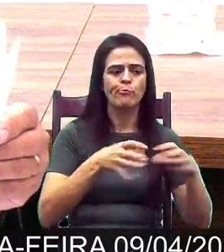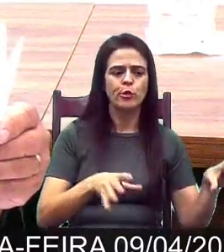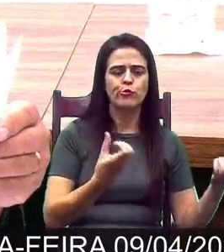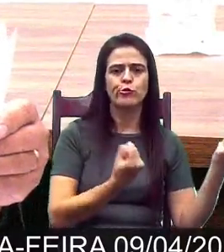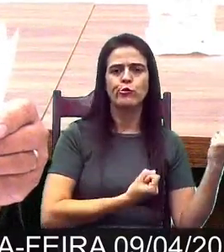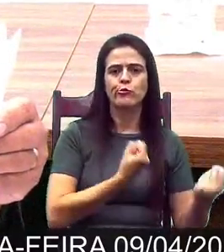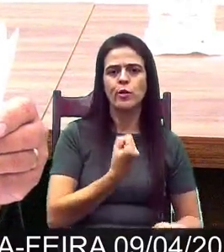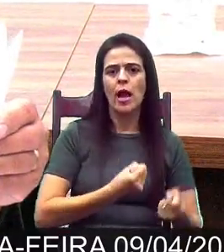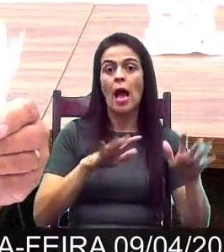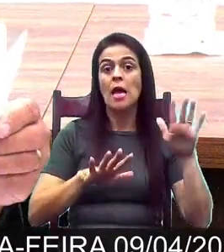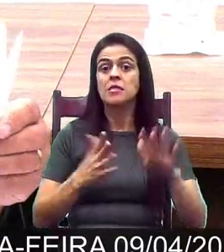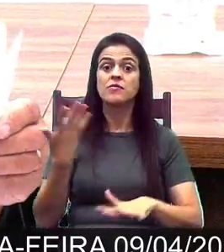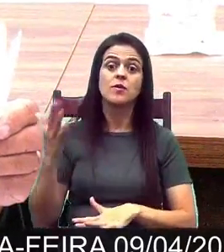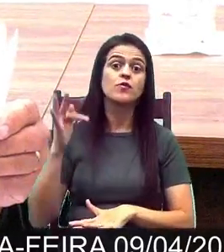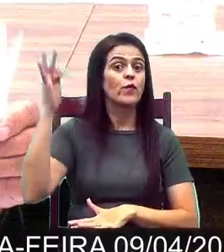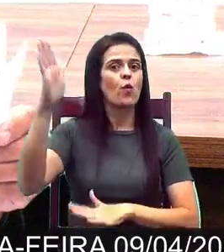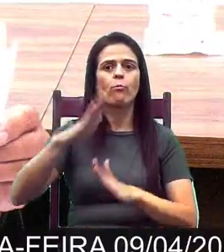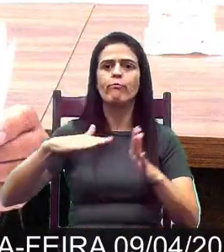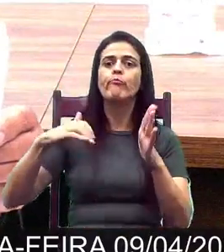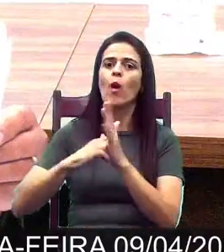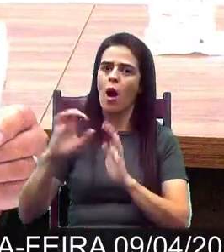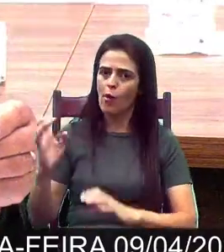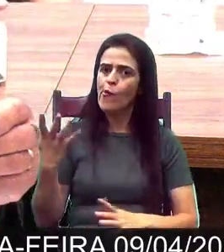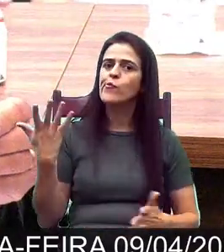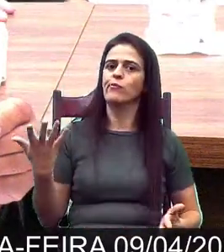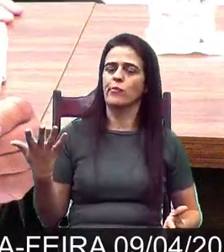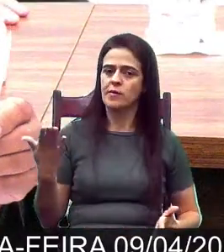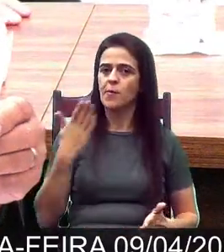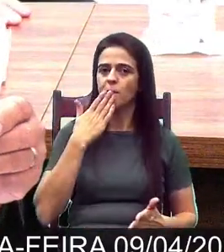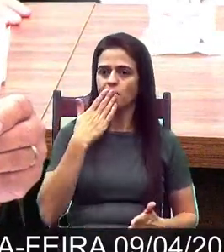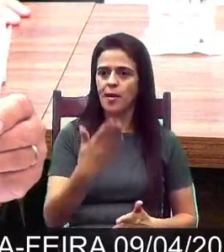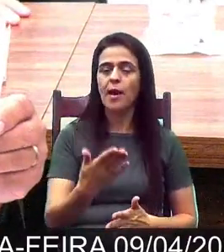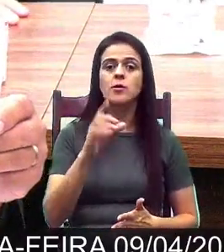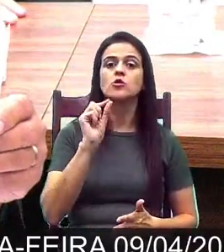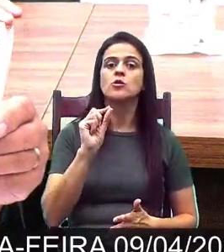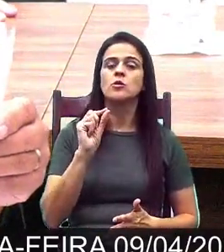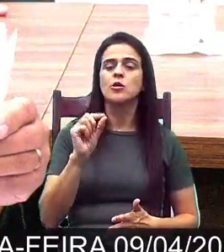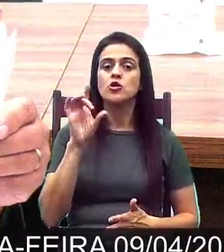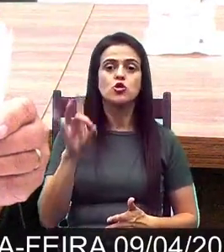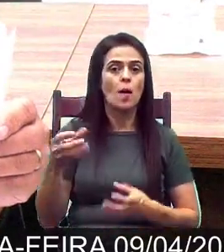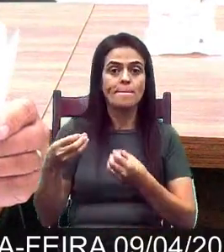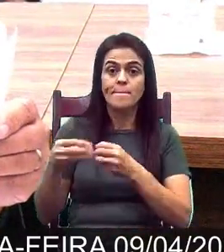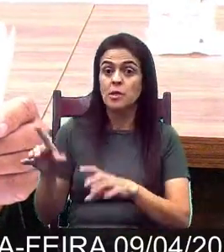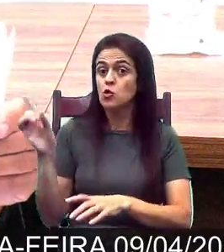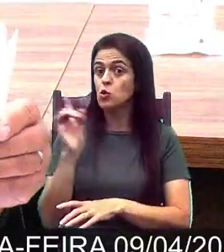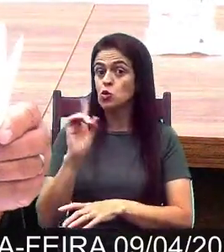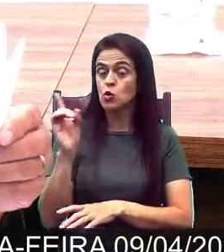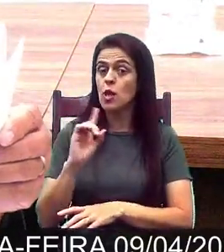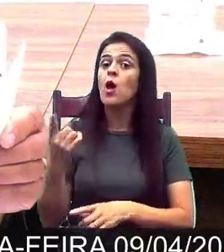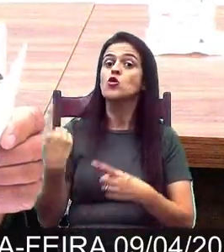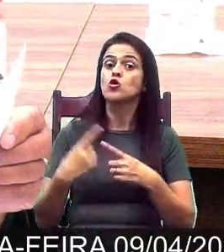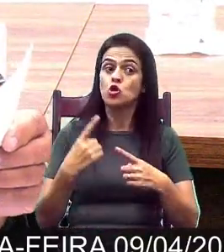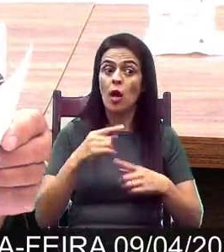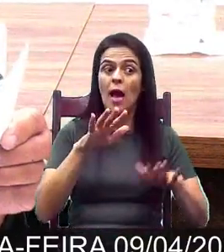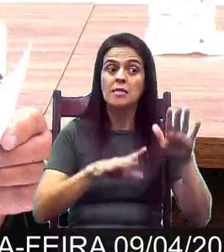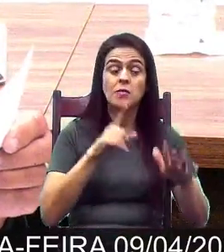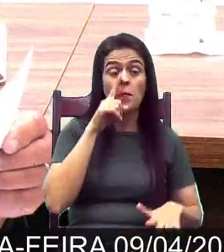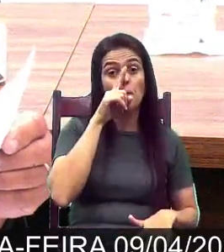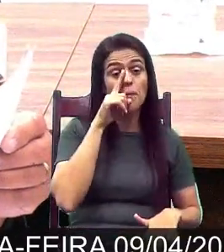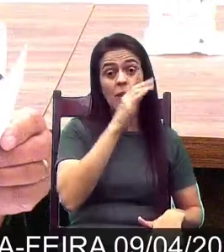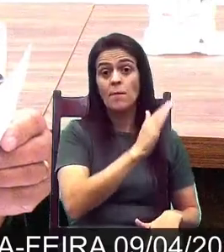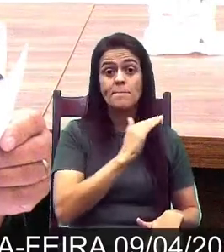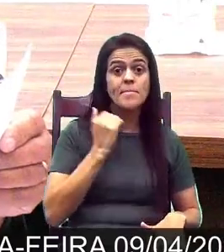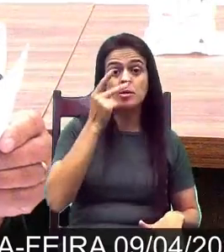veículos, podendo até mesmo causar acidentes. Portanto, não apenas prejuízos materiais, como também risco